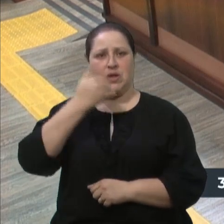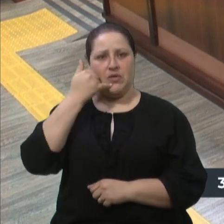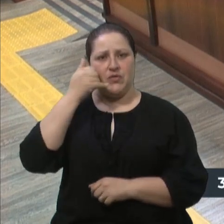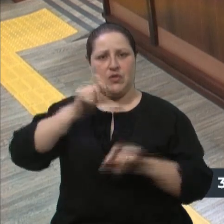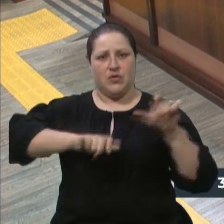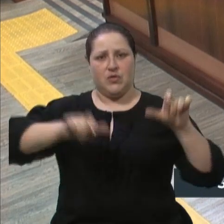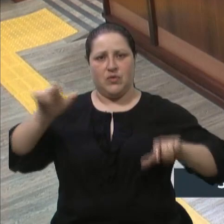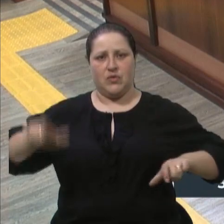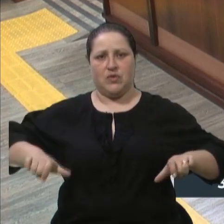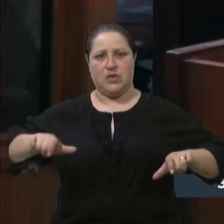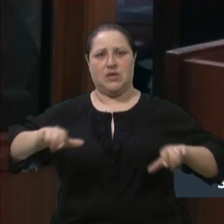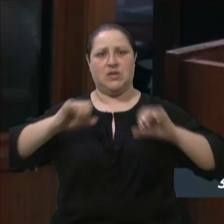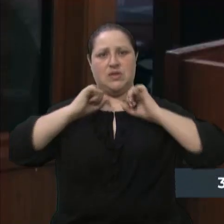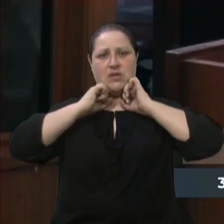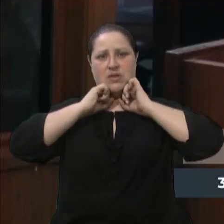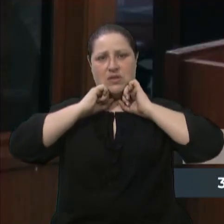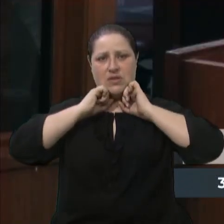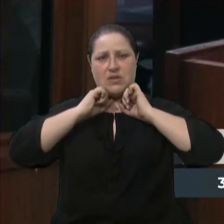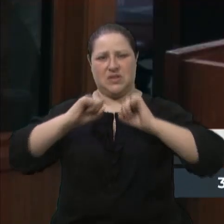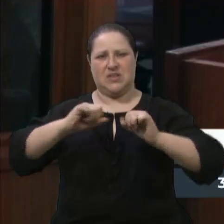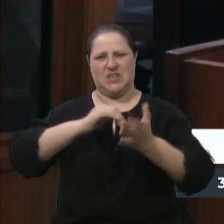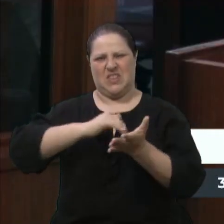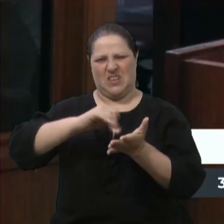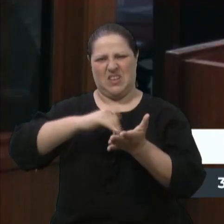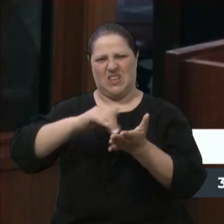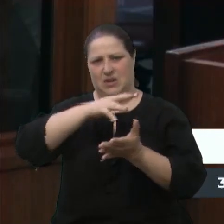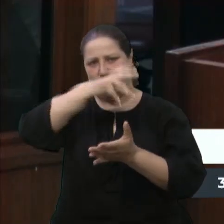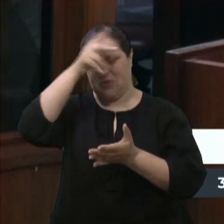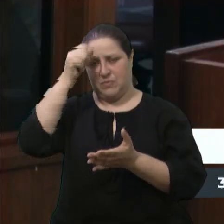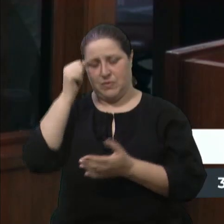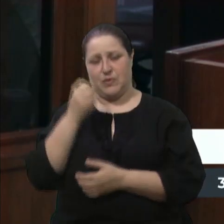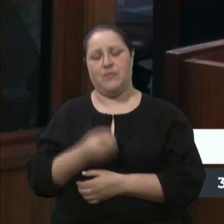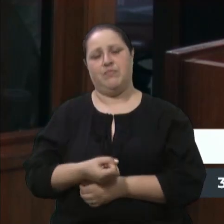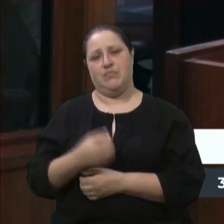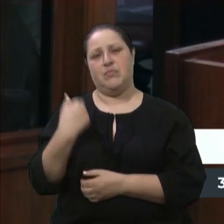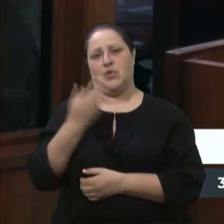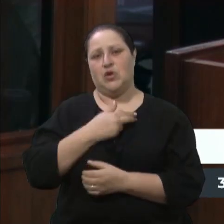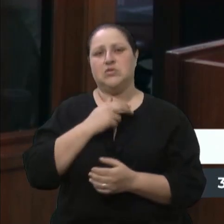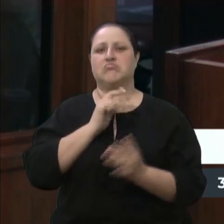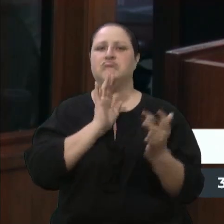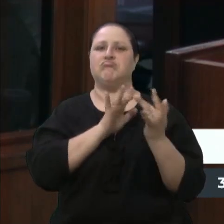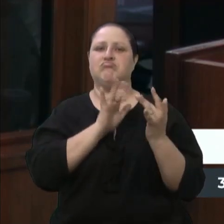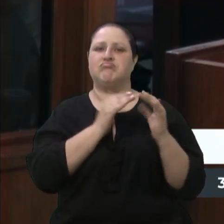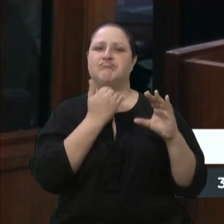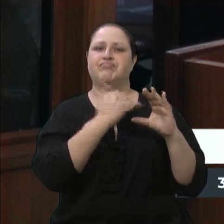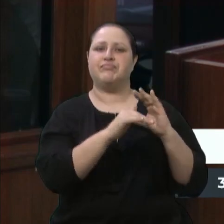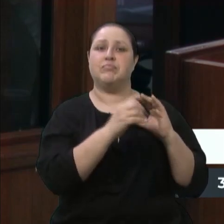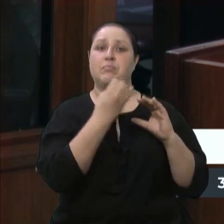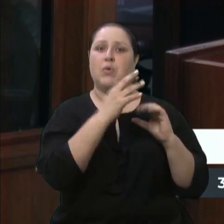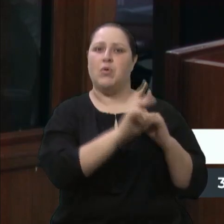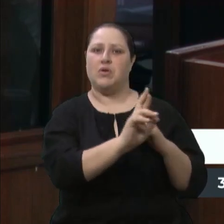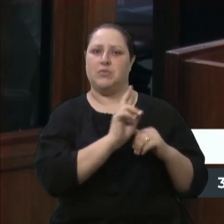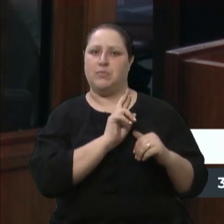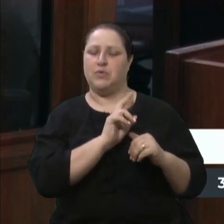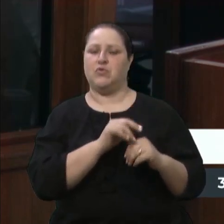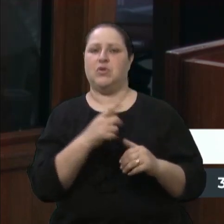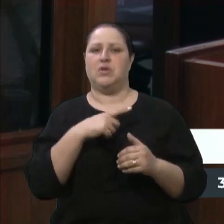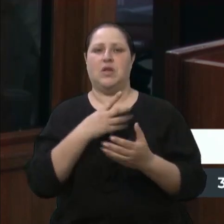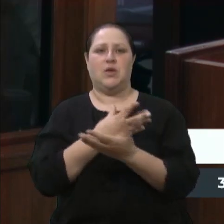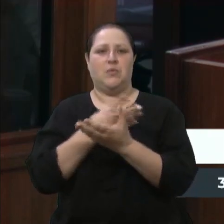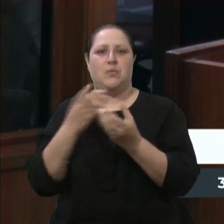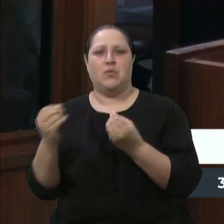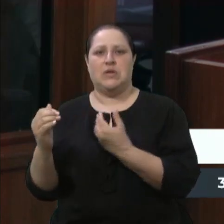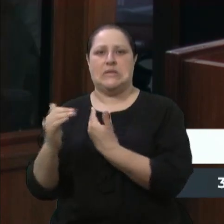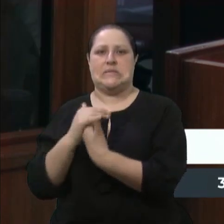municipais. E é muito bom quando os secretários municipais nos respondem. E nós somos demandados por muitas